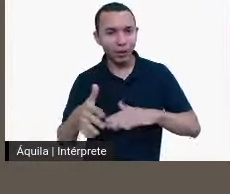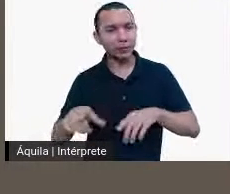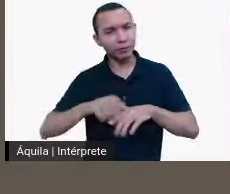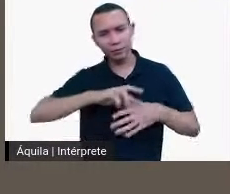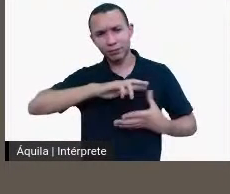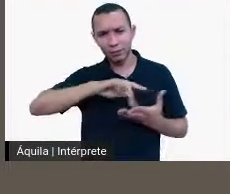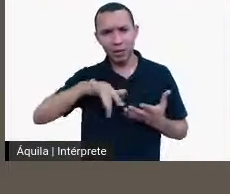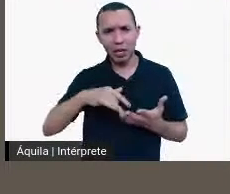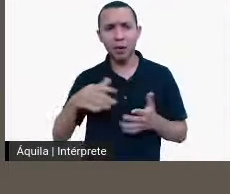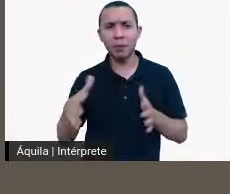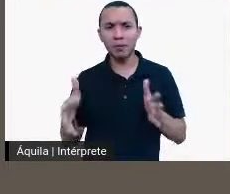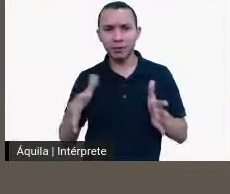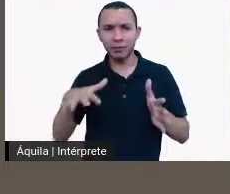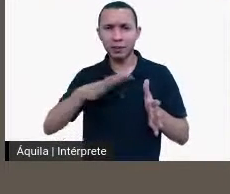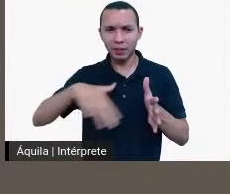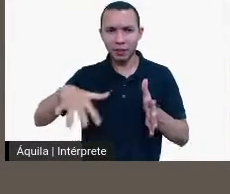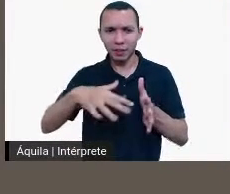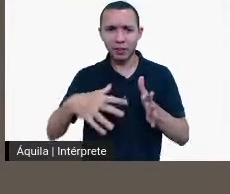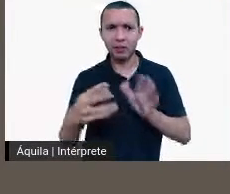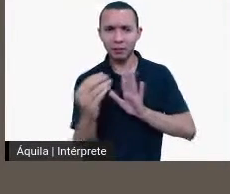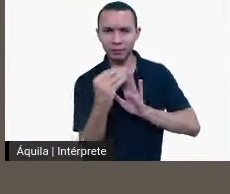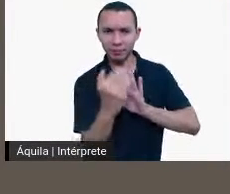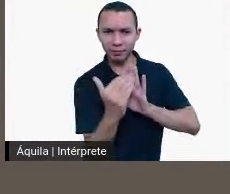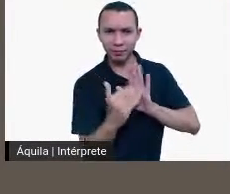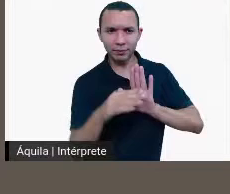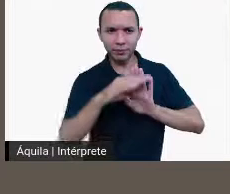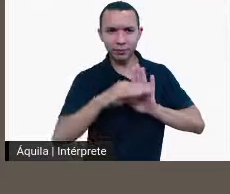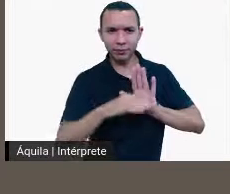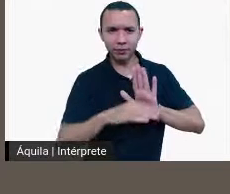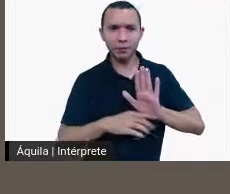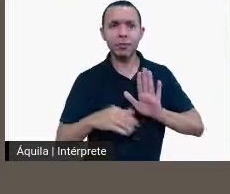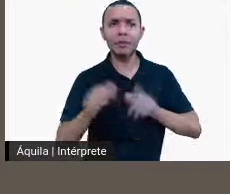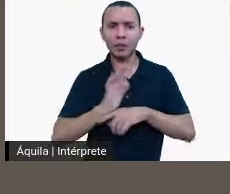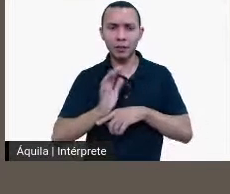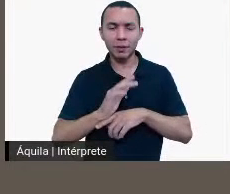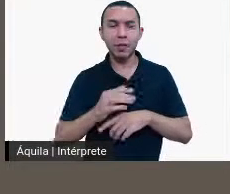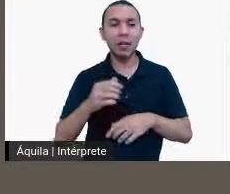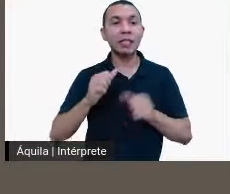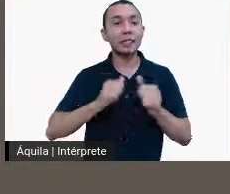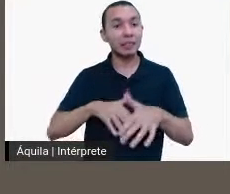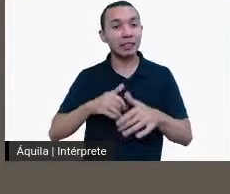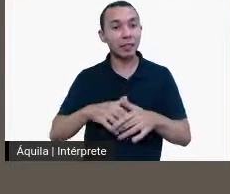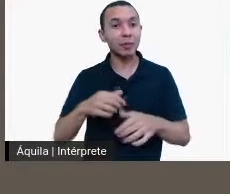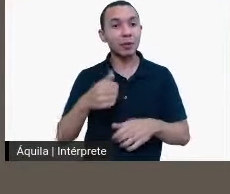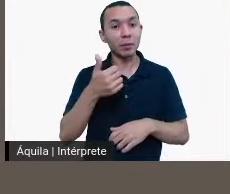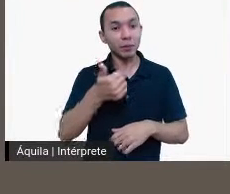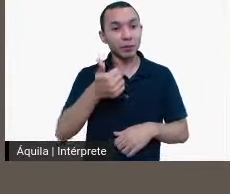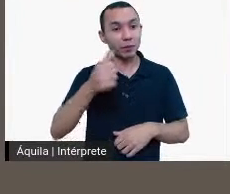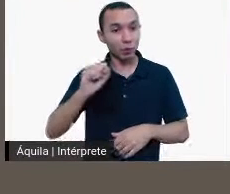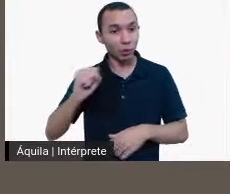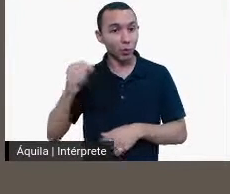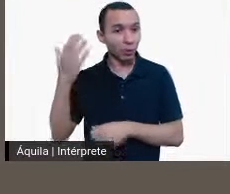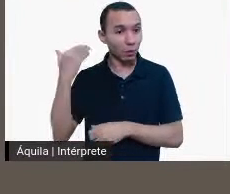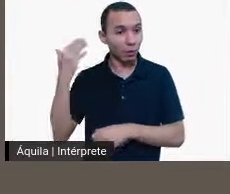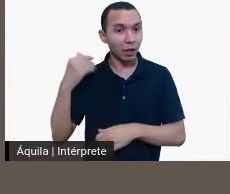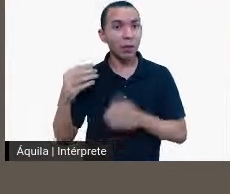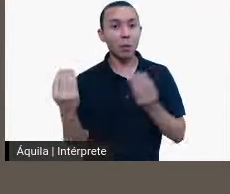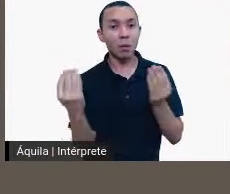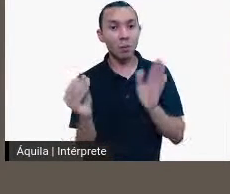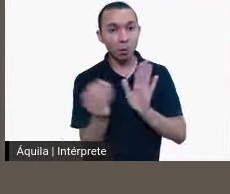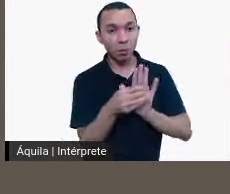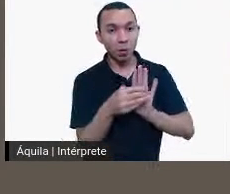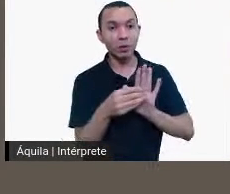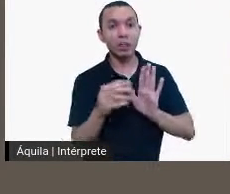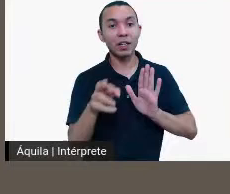desse campo, que reagiram ao seu cinema. Em setembro de 18, Louis Aragon publica numa revista intitulada